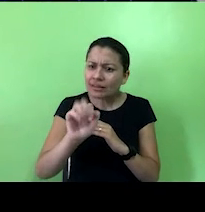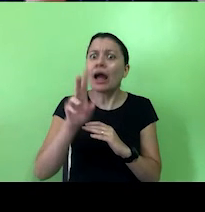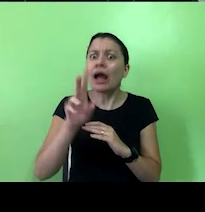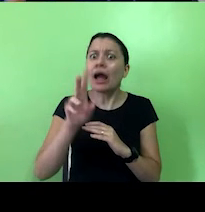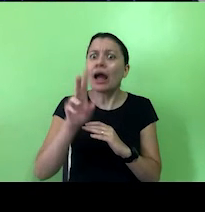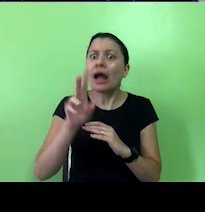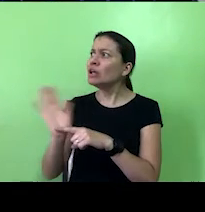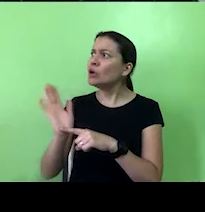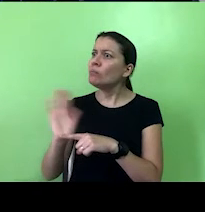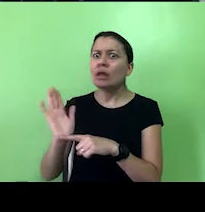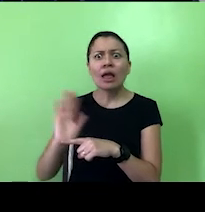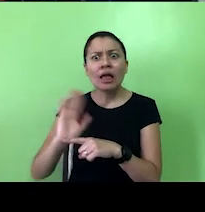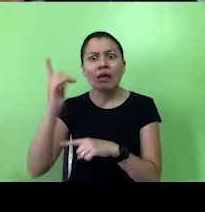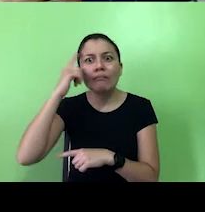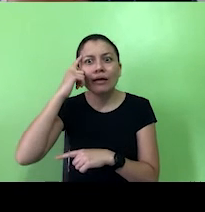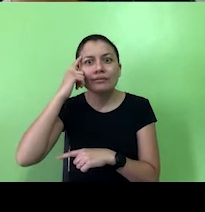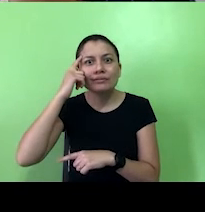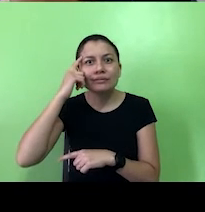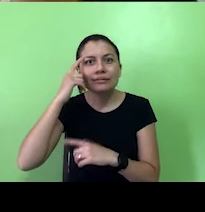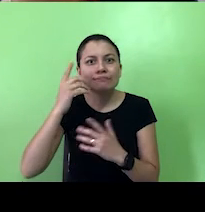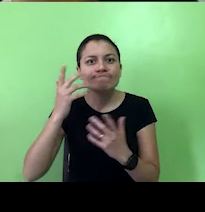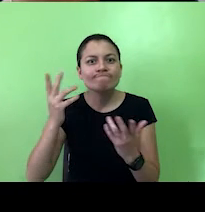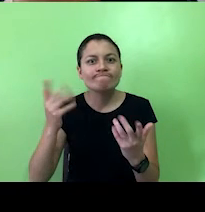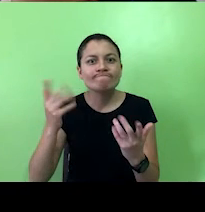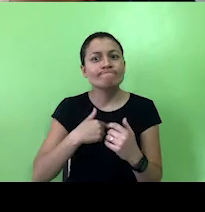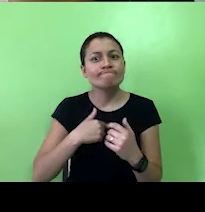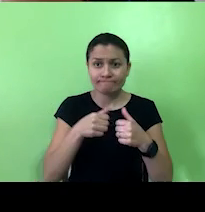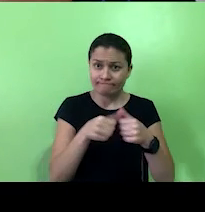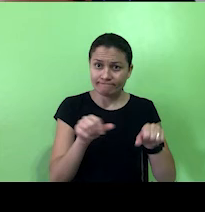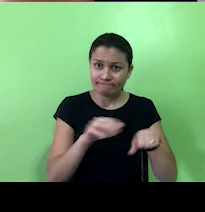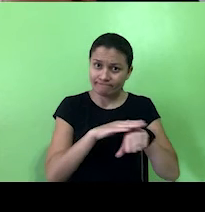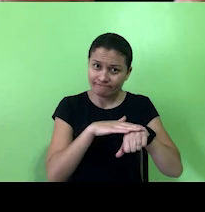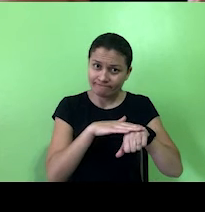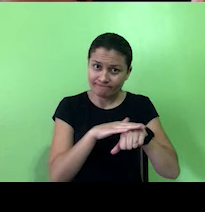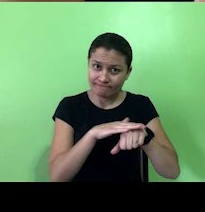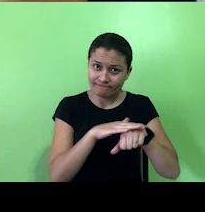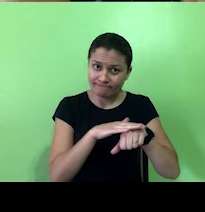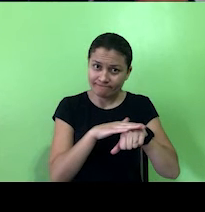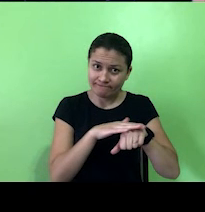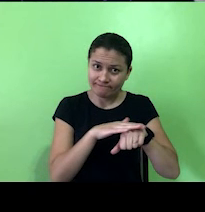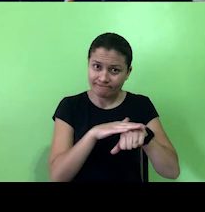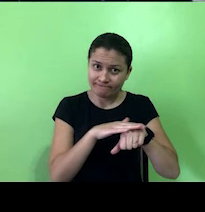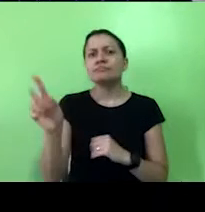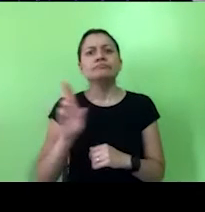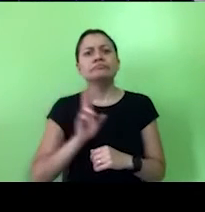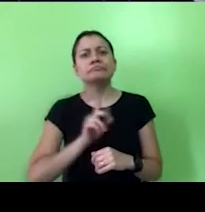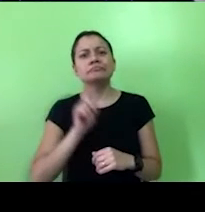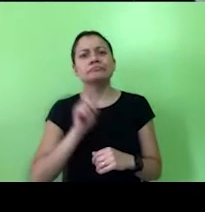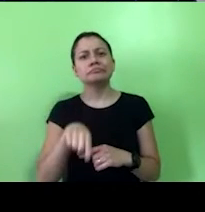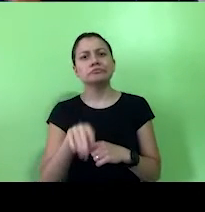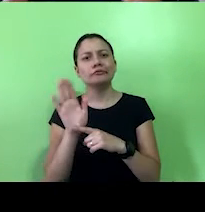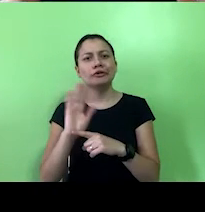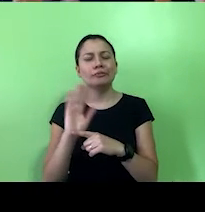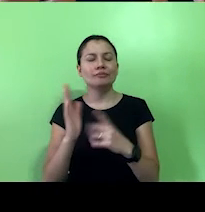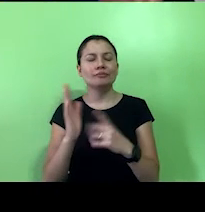brevemente, também, durante um curto espaço de tempo, eu estava conversando sobre o avatar bonequinho e ele me respondendo sobre o avatar filme.